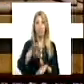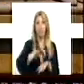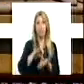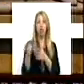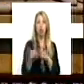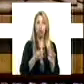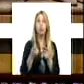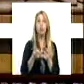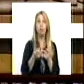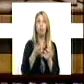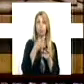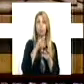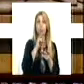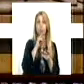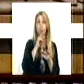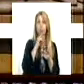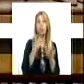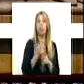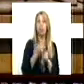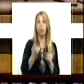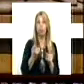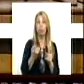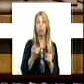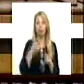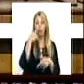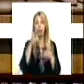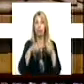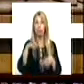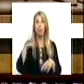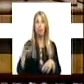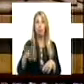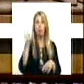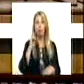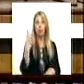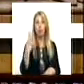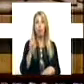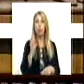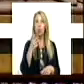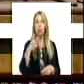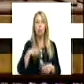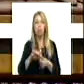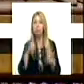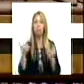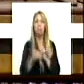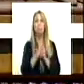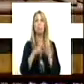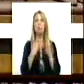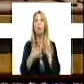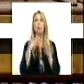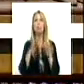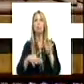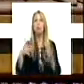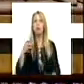discussão só foi possível porque os portugueses, a 4 de outubro, quiseram alterar profundamente o quadro parlamentar,